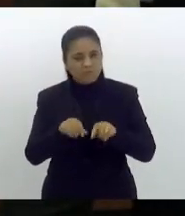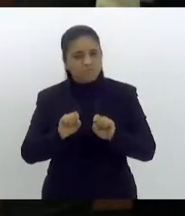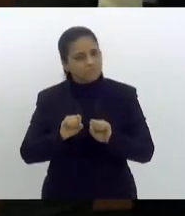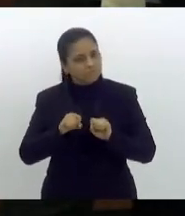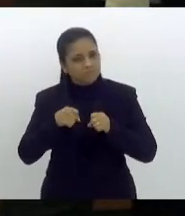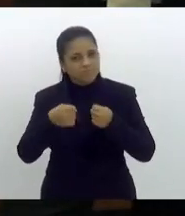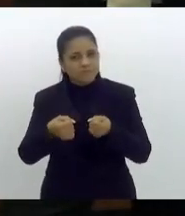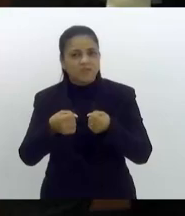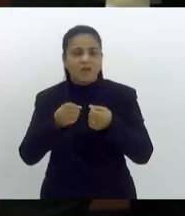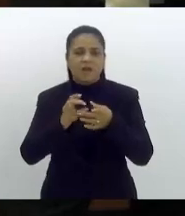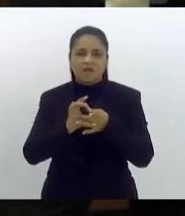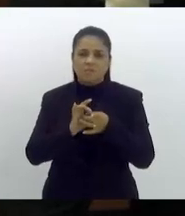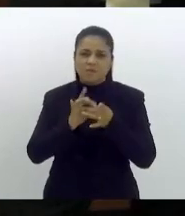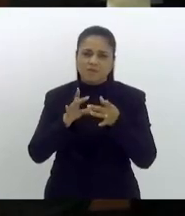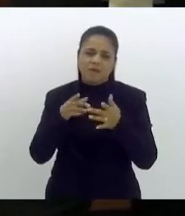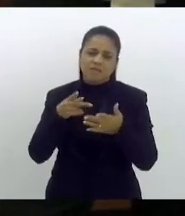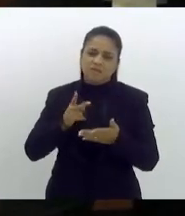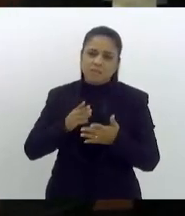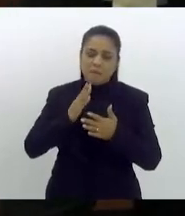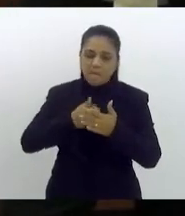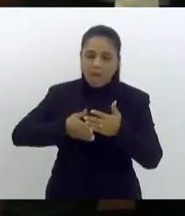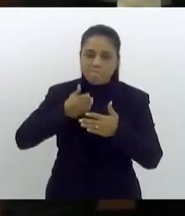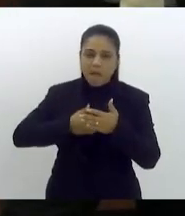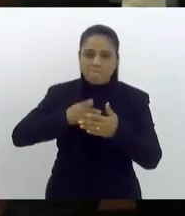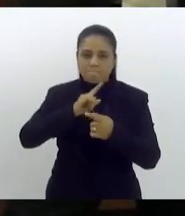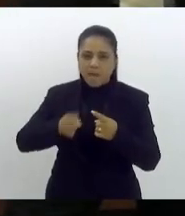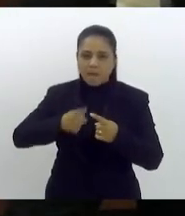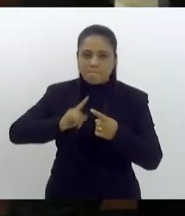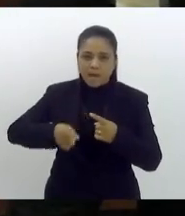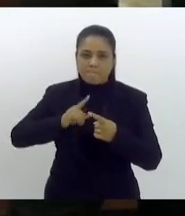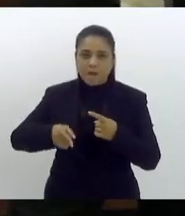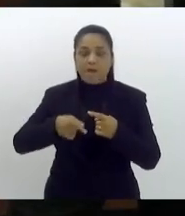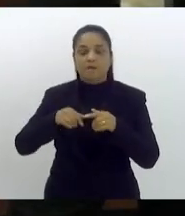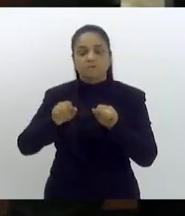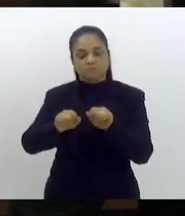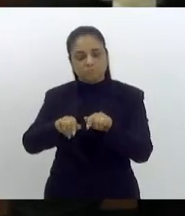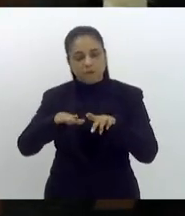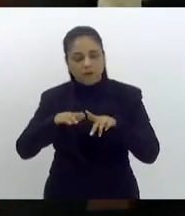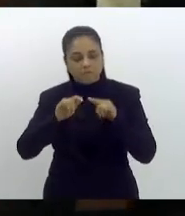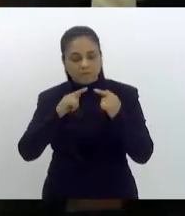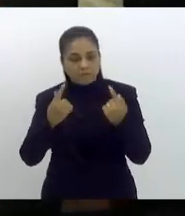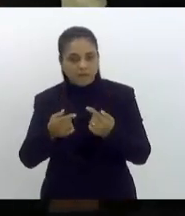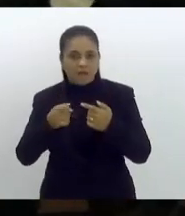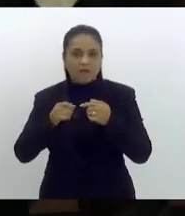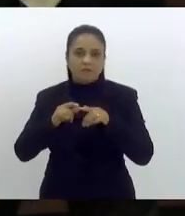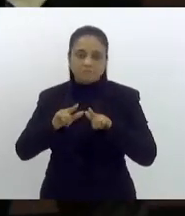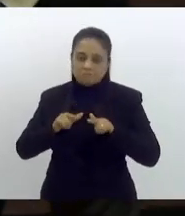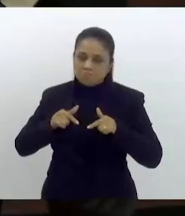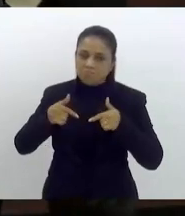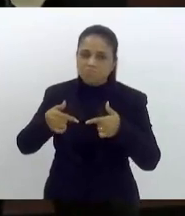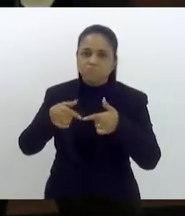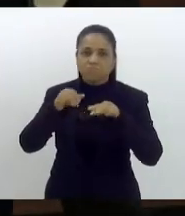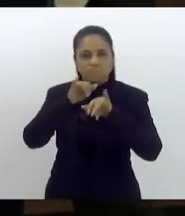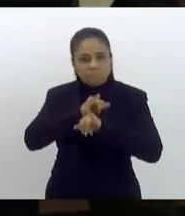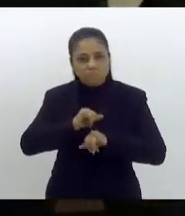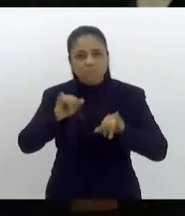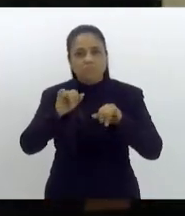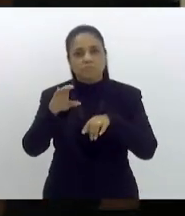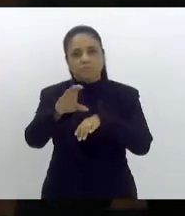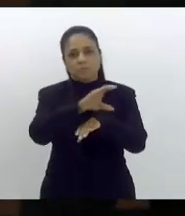a liberdade que tem sido ultrajado o tempo inteiro do parlamentar poder se manifestar na Tribuna luz da Constituição Federal